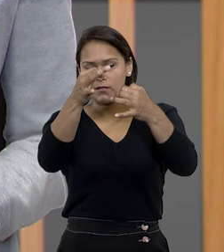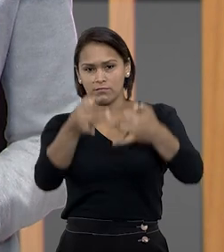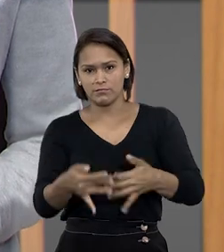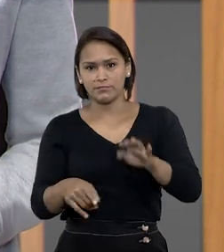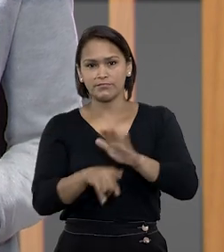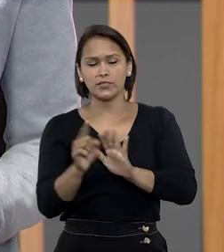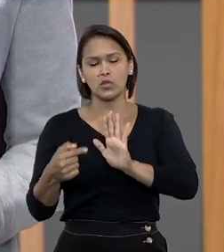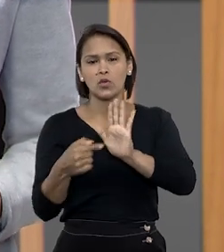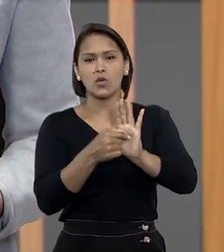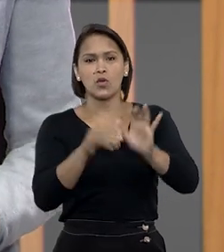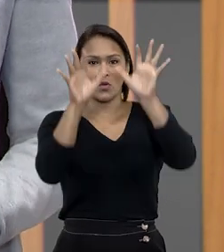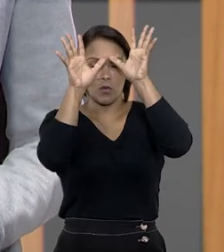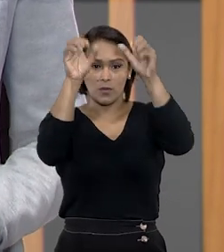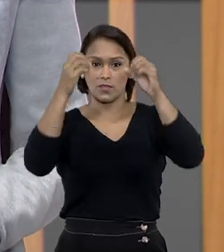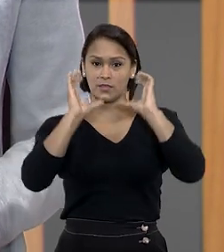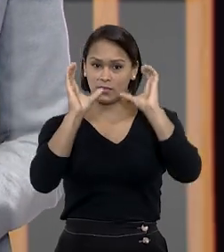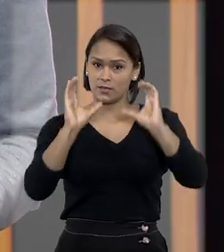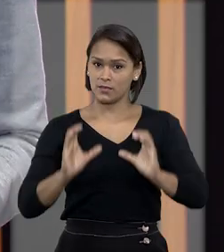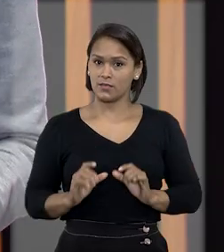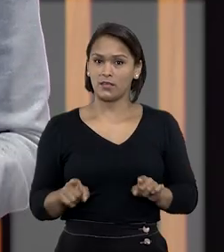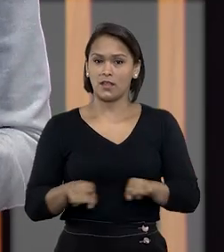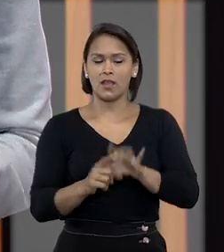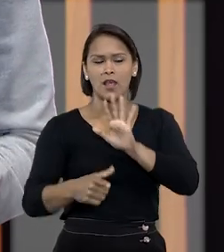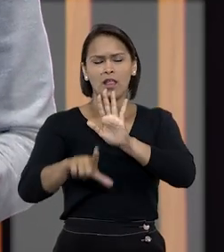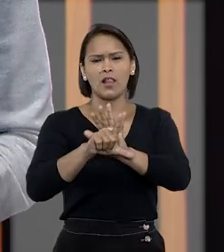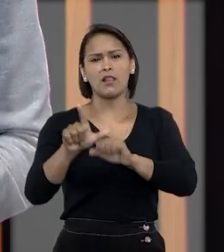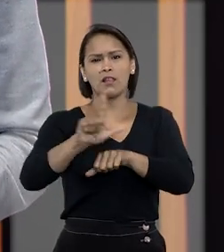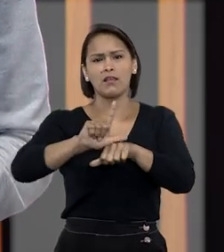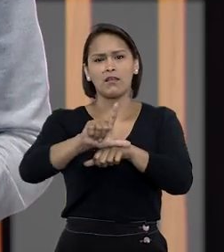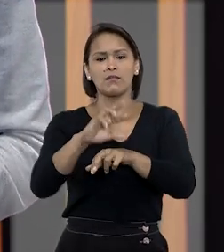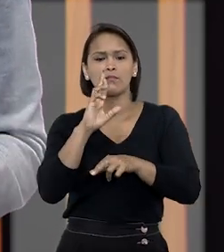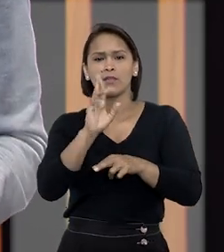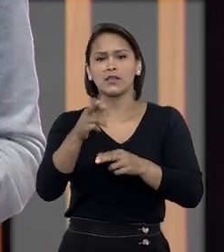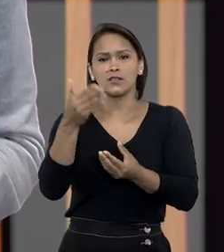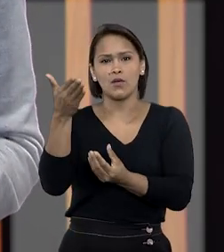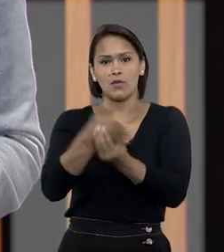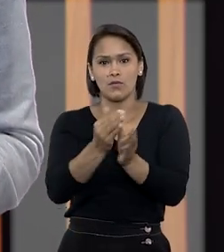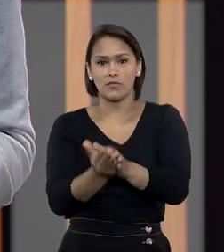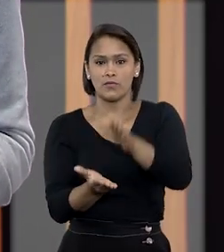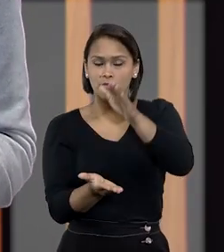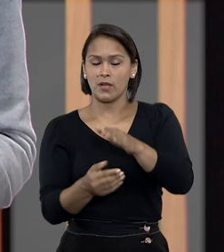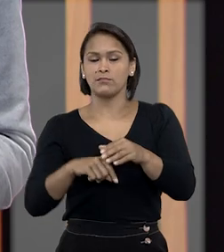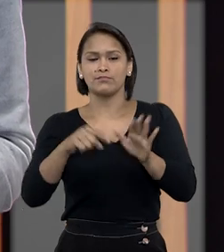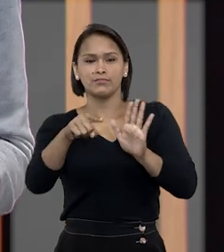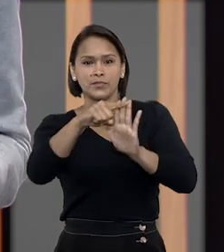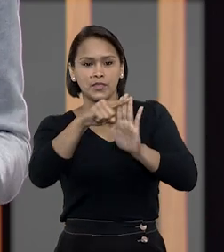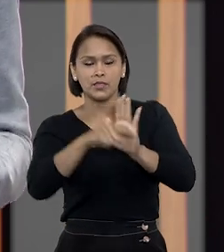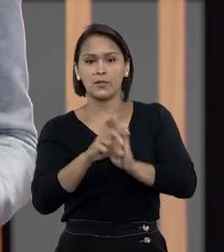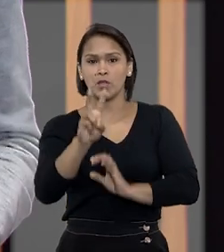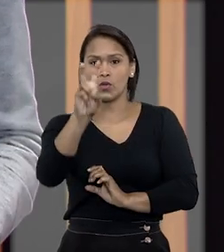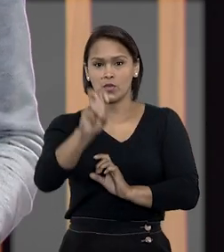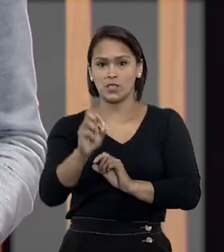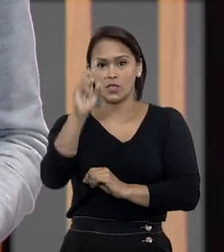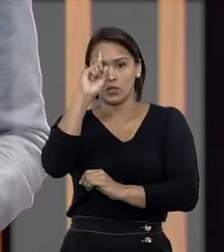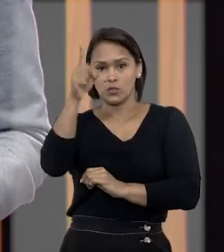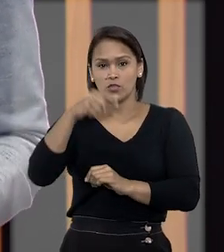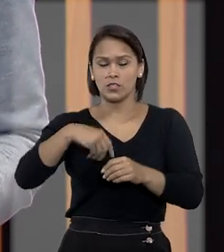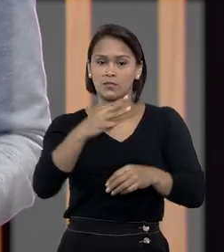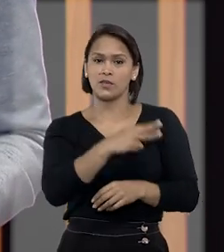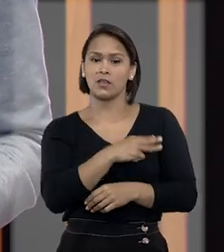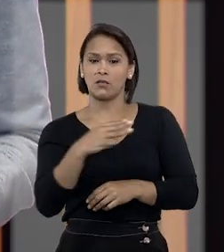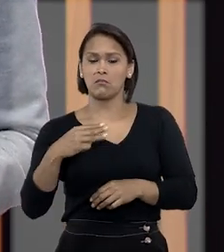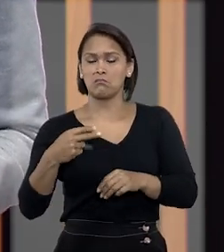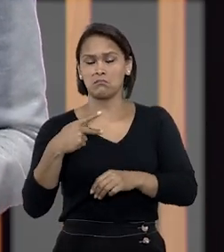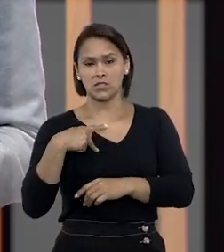Benjamin, apontou que o Ministério da Cidadania é parte legítima para responder nos autos e determinou o prazo de 5 dias para